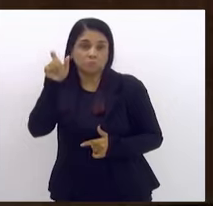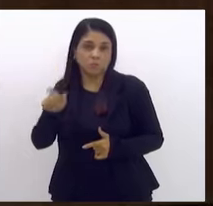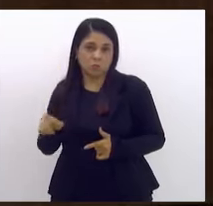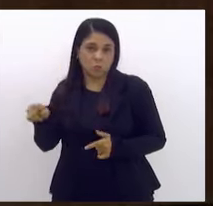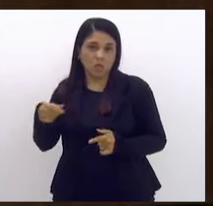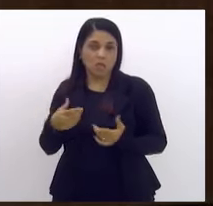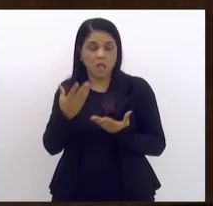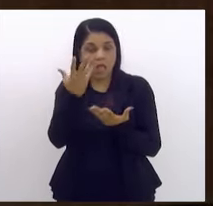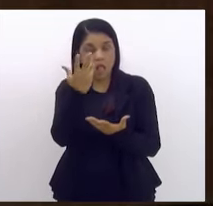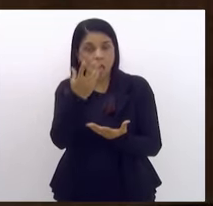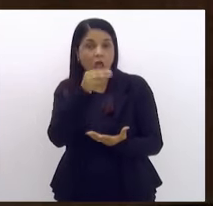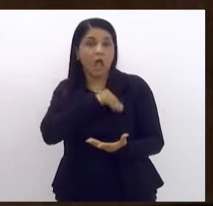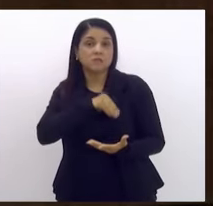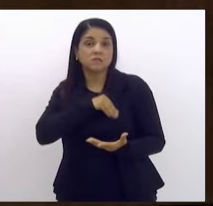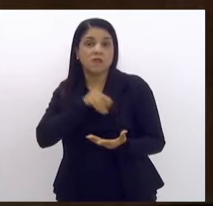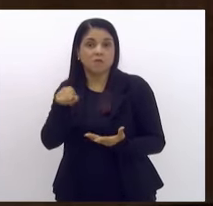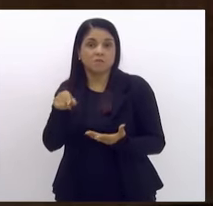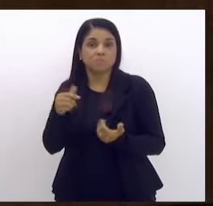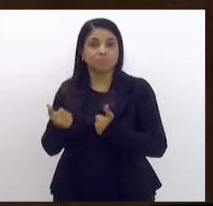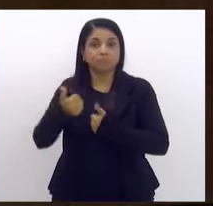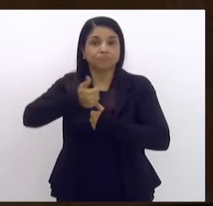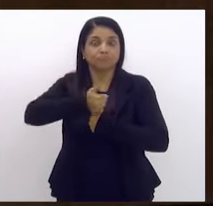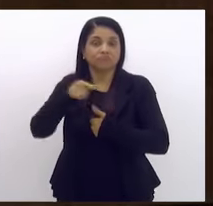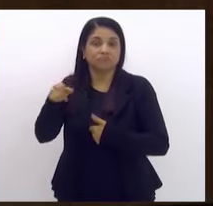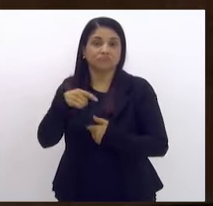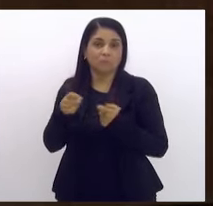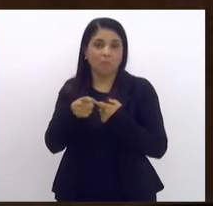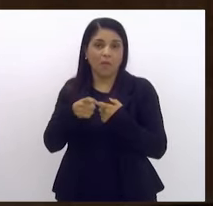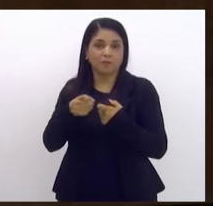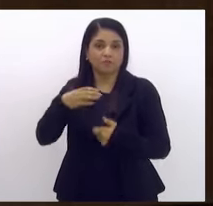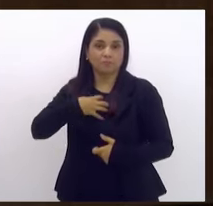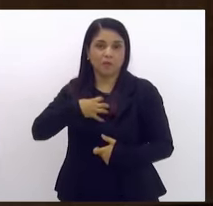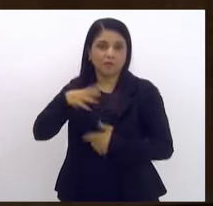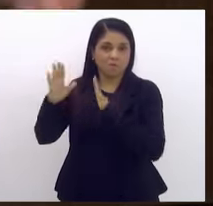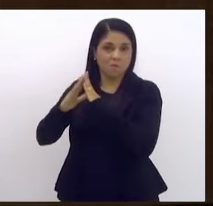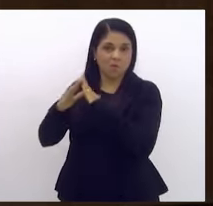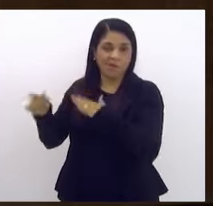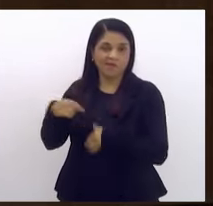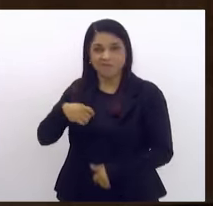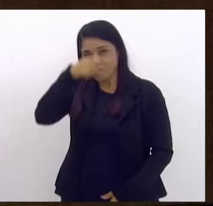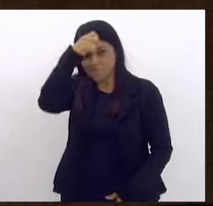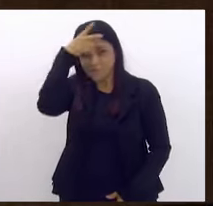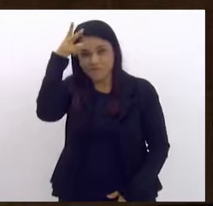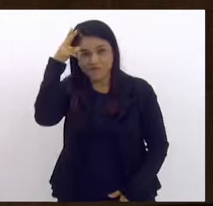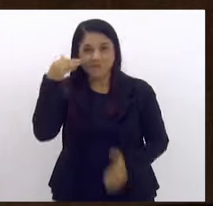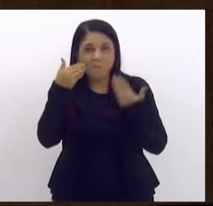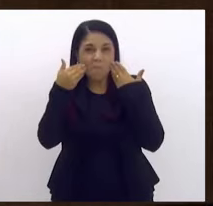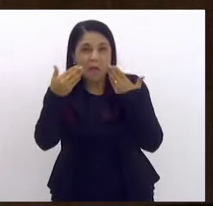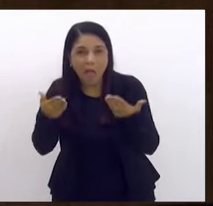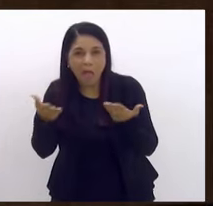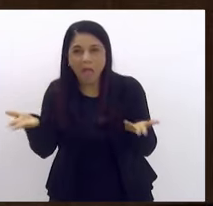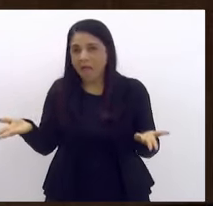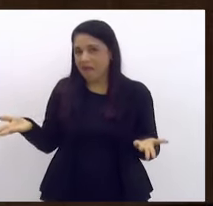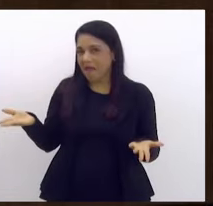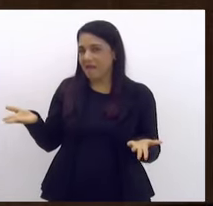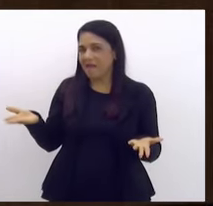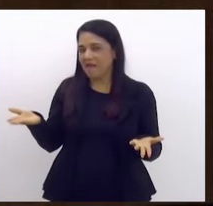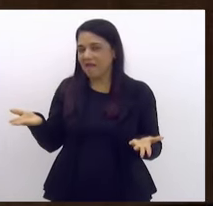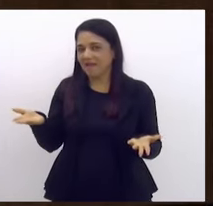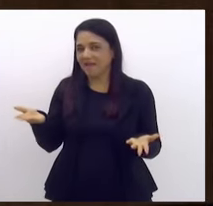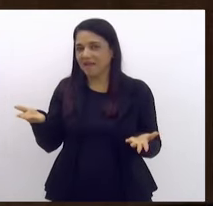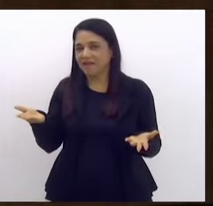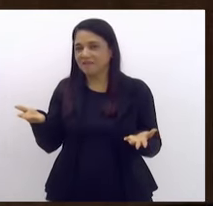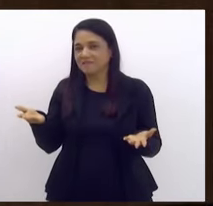médico. Está em vídeo. Está em vídeo. E aí o prefeito, com a cara mais lavada do mundo, ou seja, há de